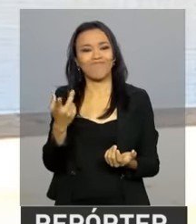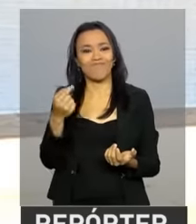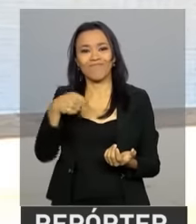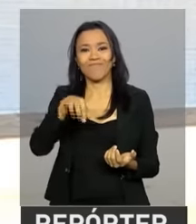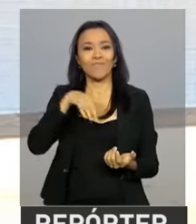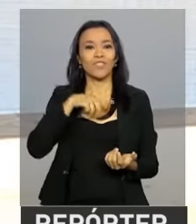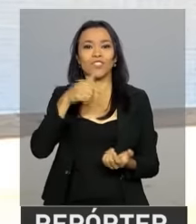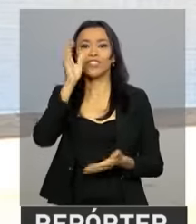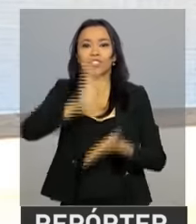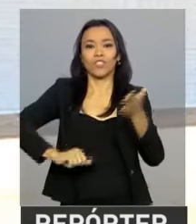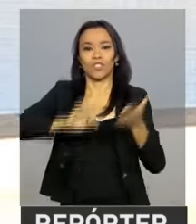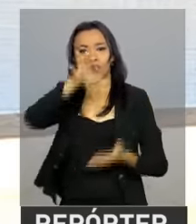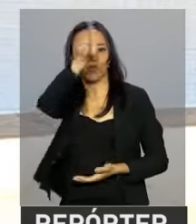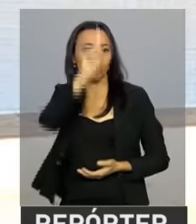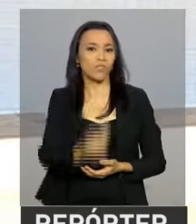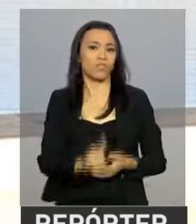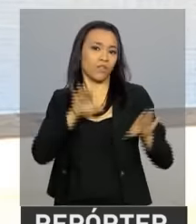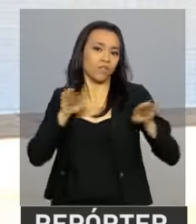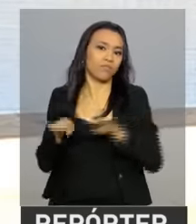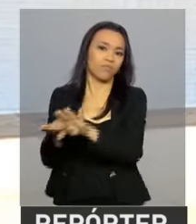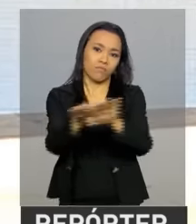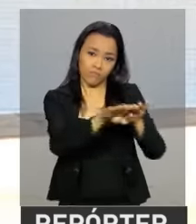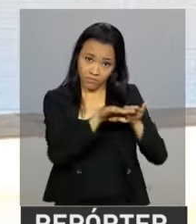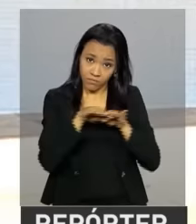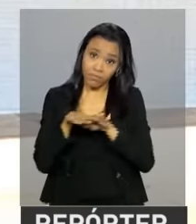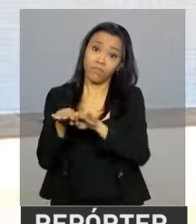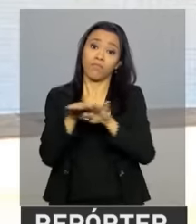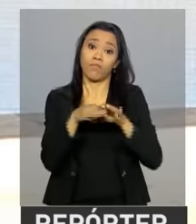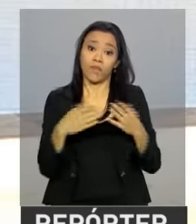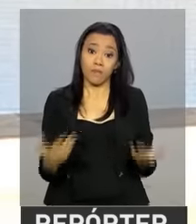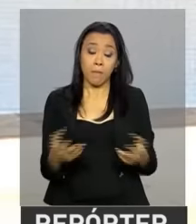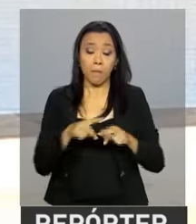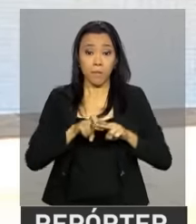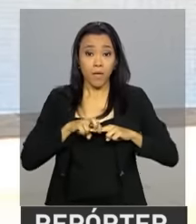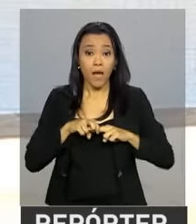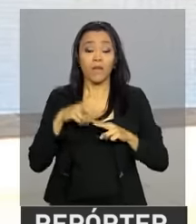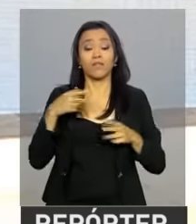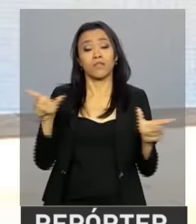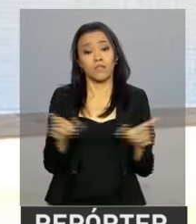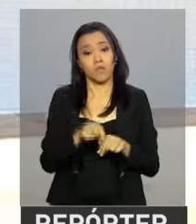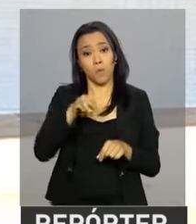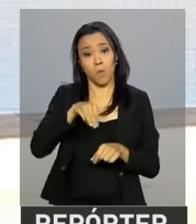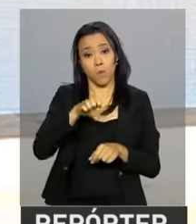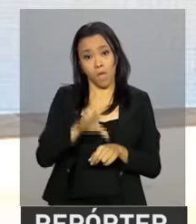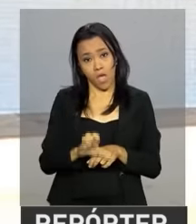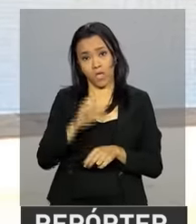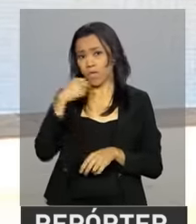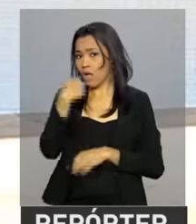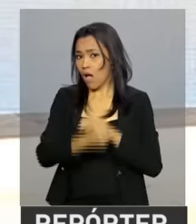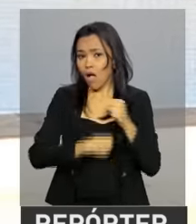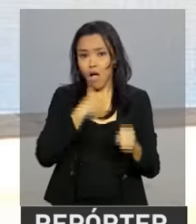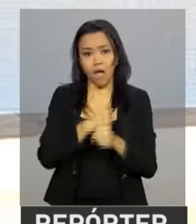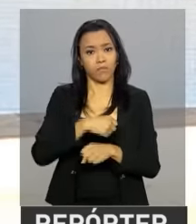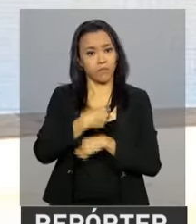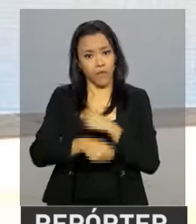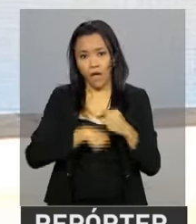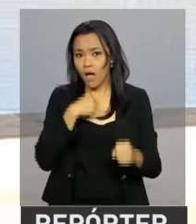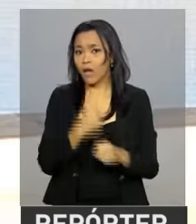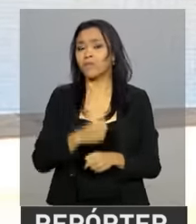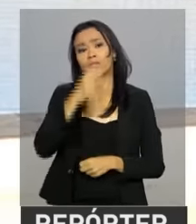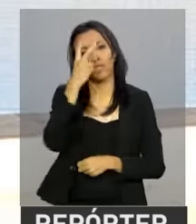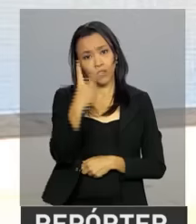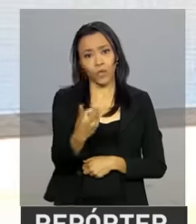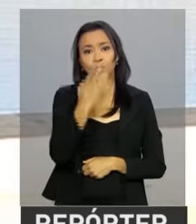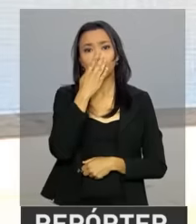da isonomia da seleção porém o Ministério da Educação diz que todo ano o Enem realiza